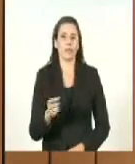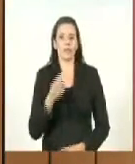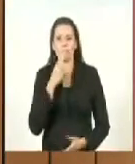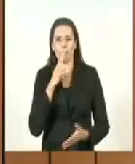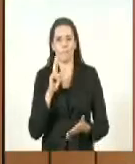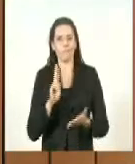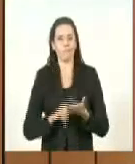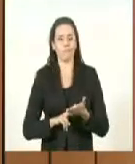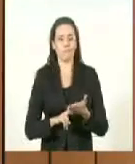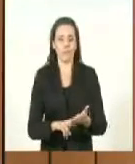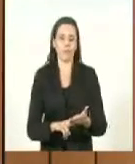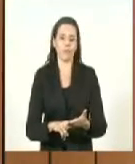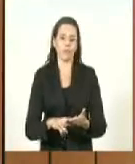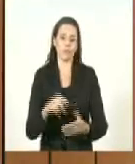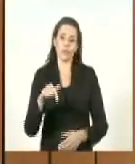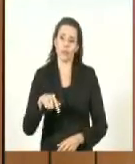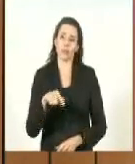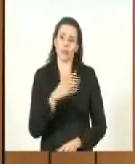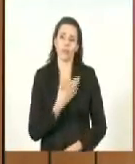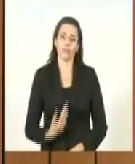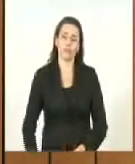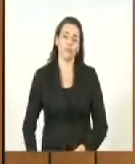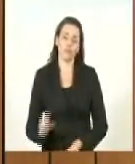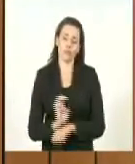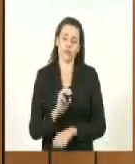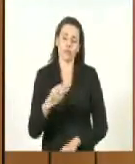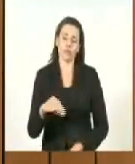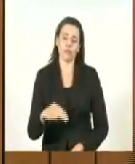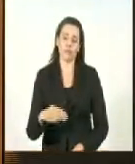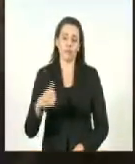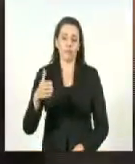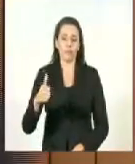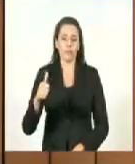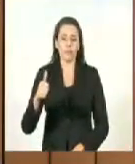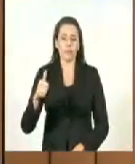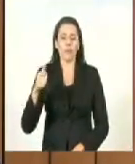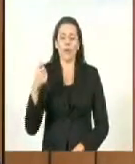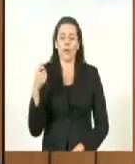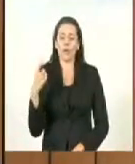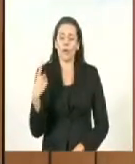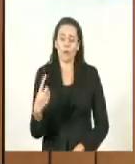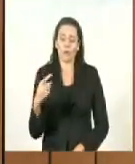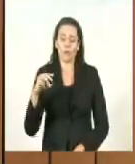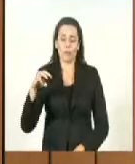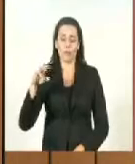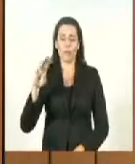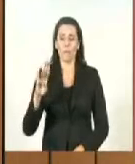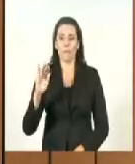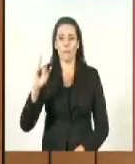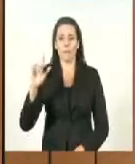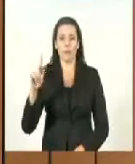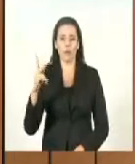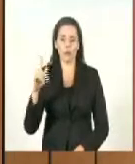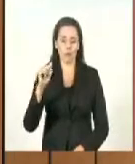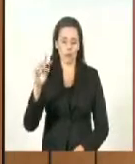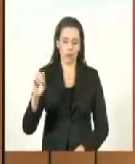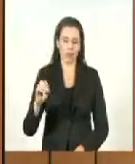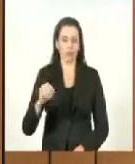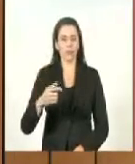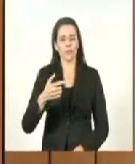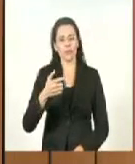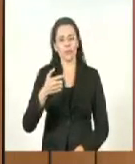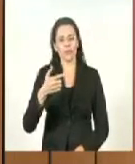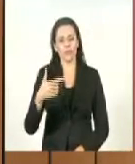Estado de 1.127 bilhões. Esse valor é referente ao